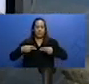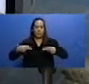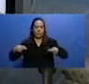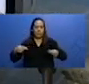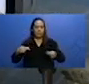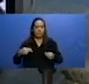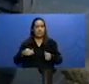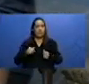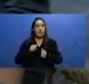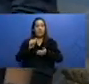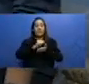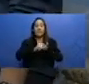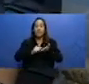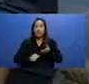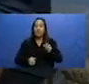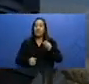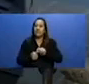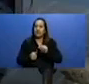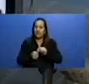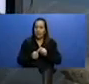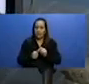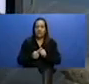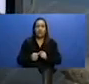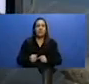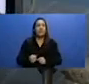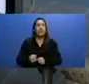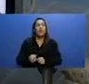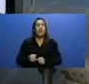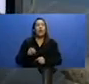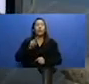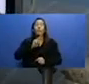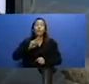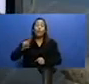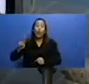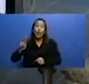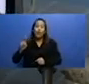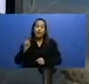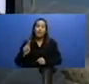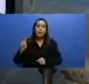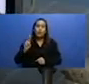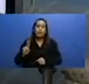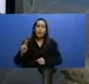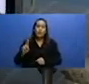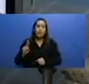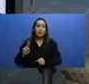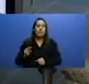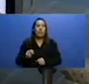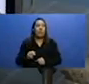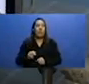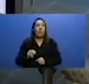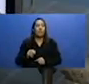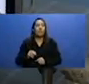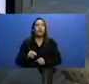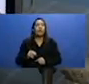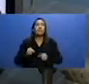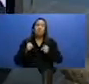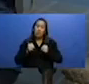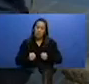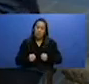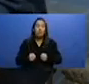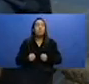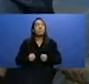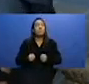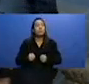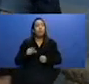Nas atividades já realizadas, alguns termos foram utilizados. Muito provável, pouco